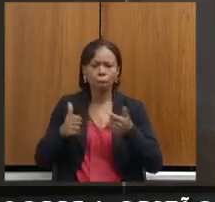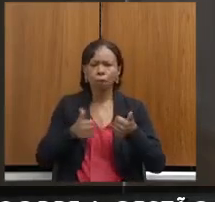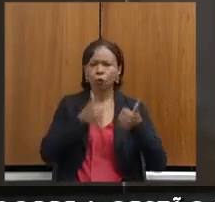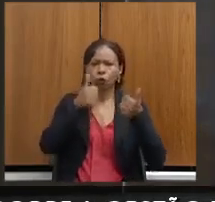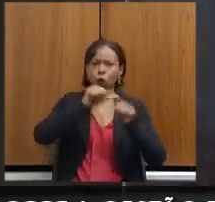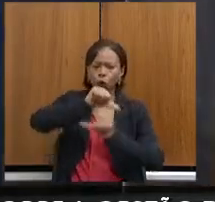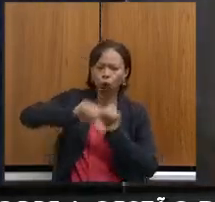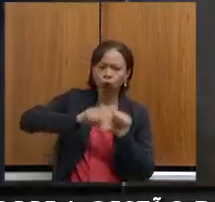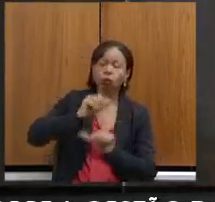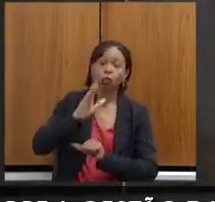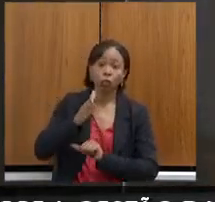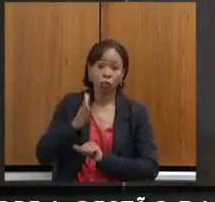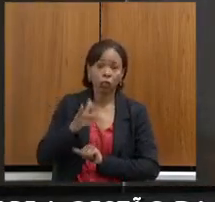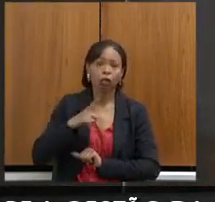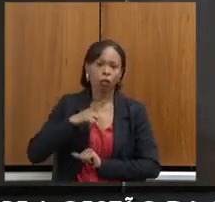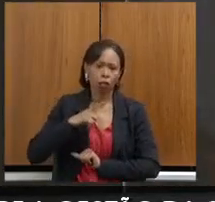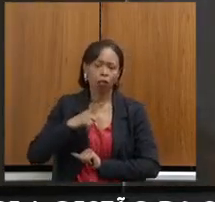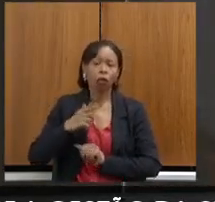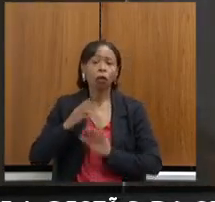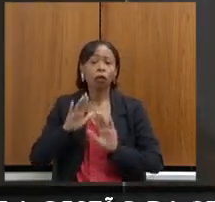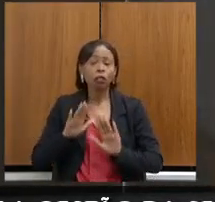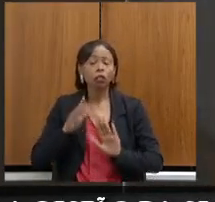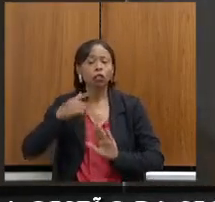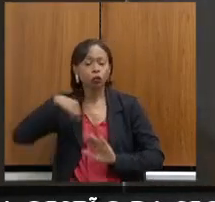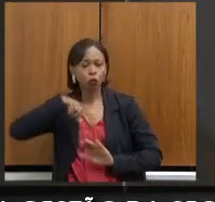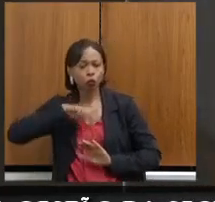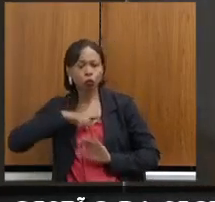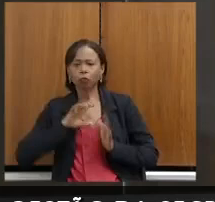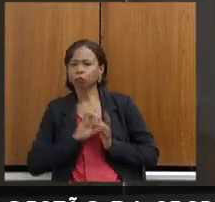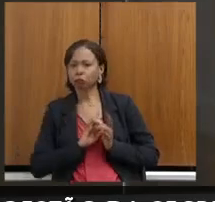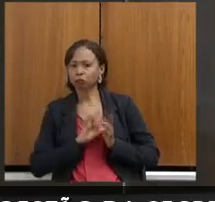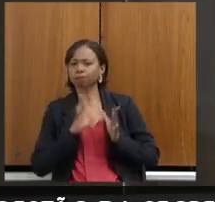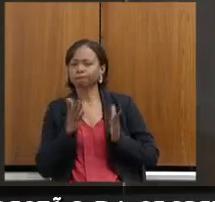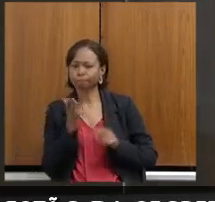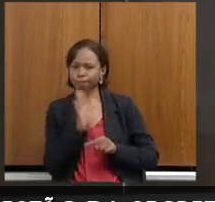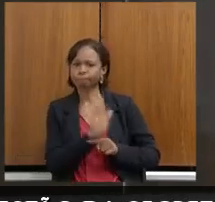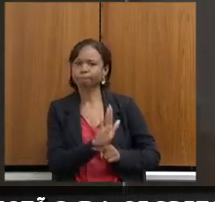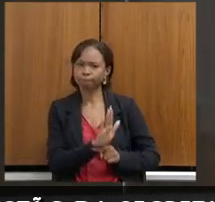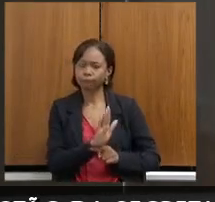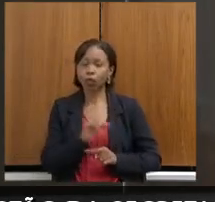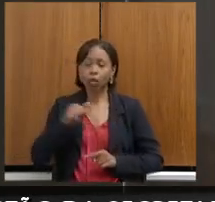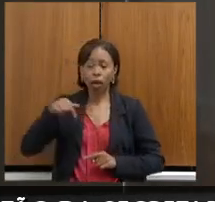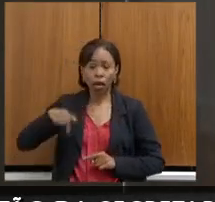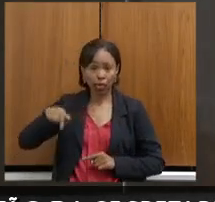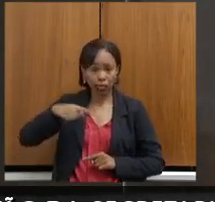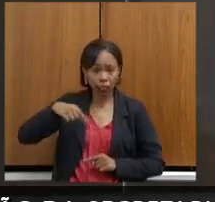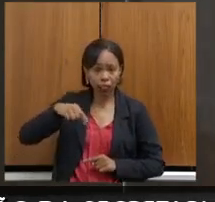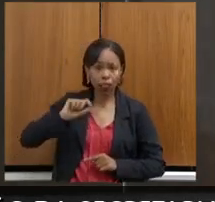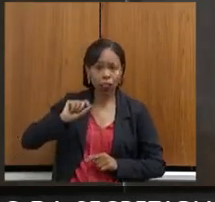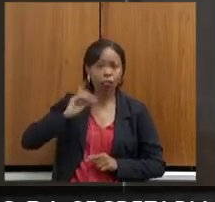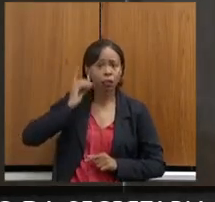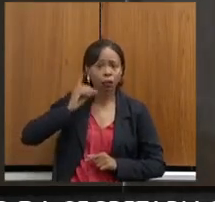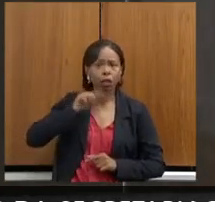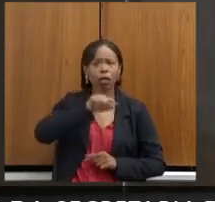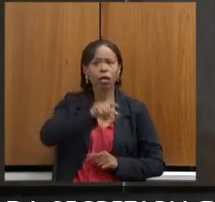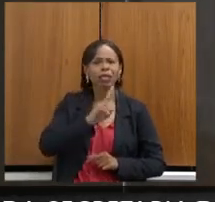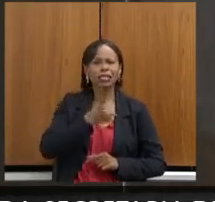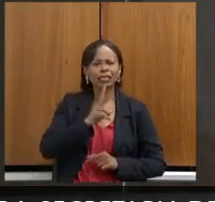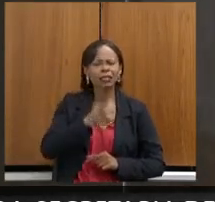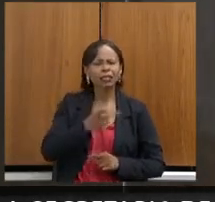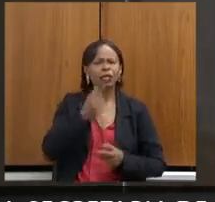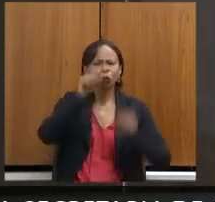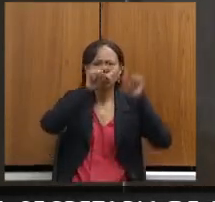e dizer que nós estamos à disposição Somos aqui frequentemente procurados até pelos